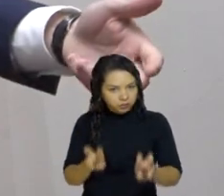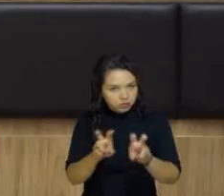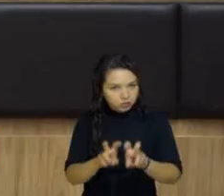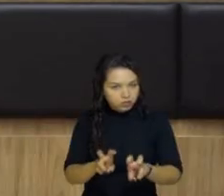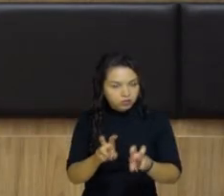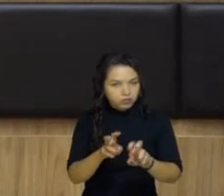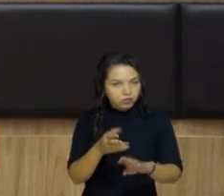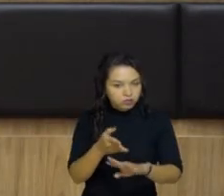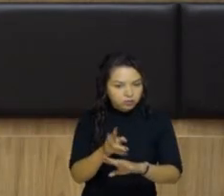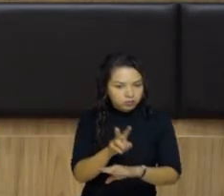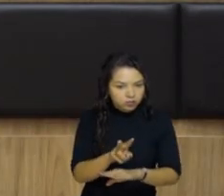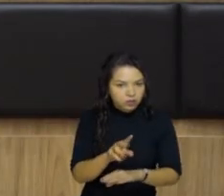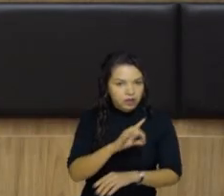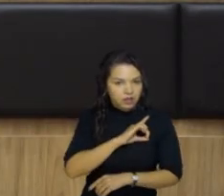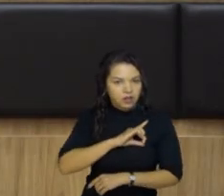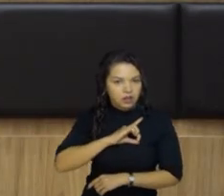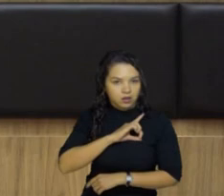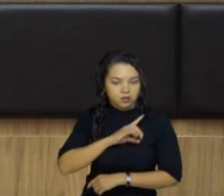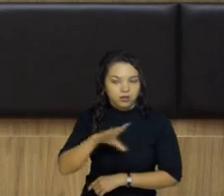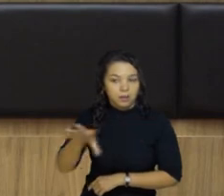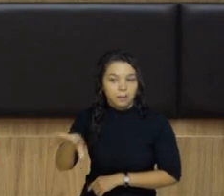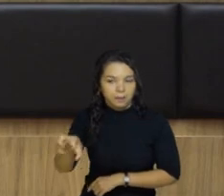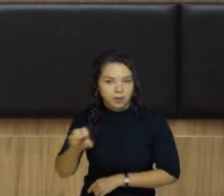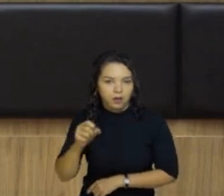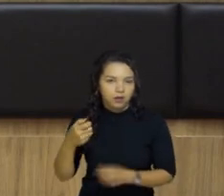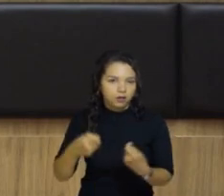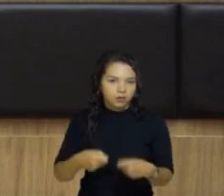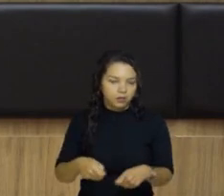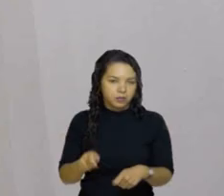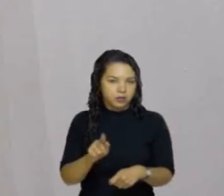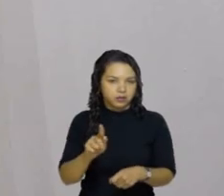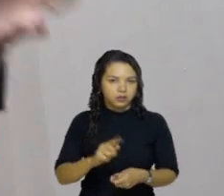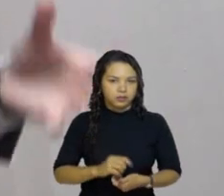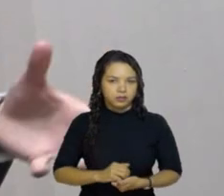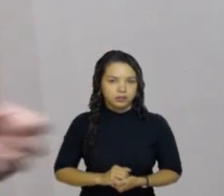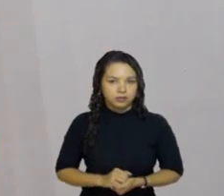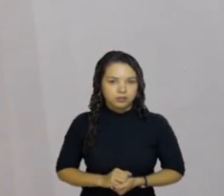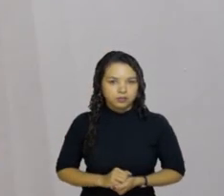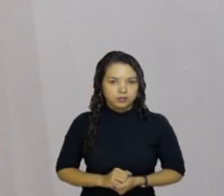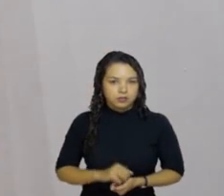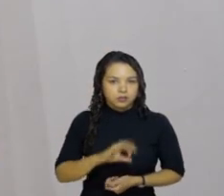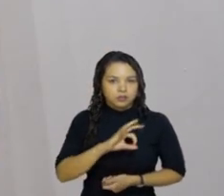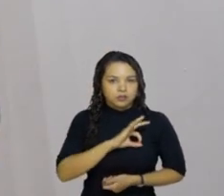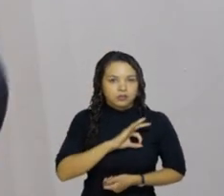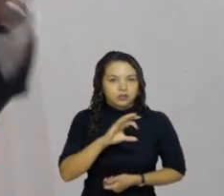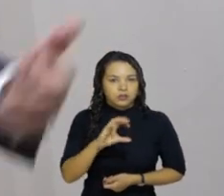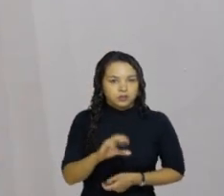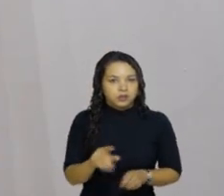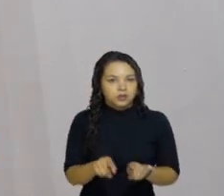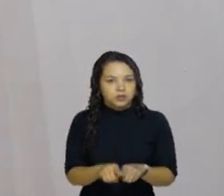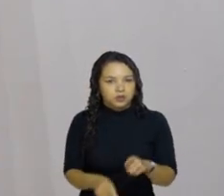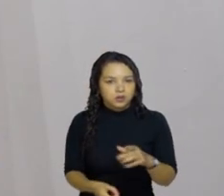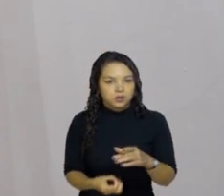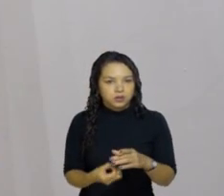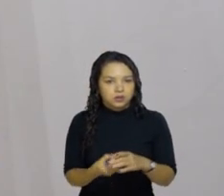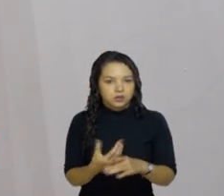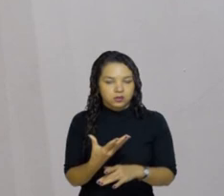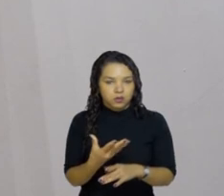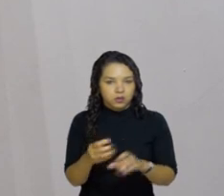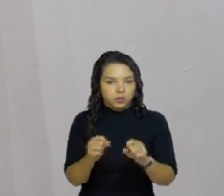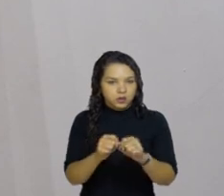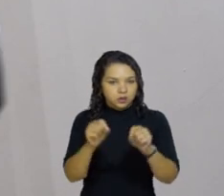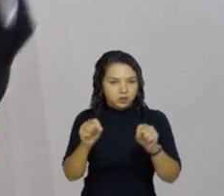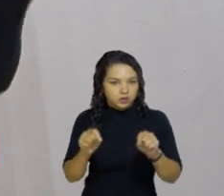uma delegacia de polícia para buscar a sua certidão de antecedentes. A Polícia Civil também criou um sistema único de denúncias.